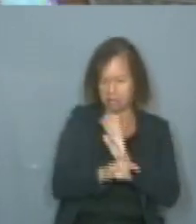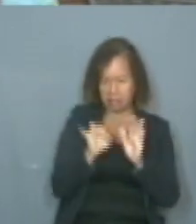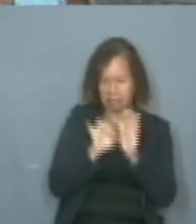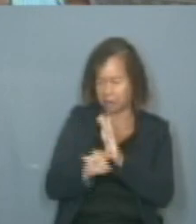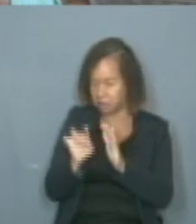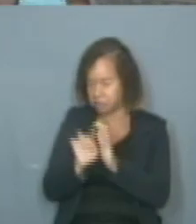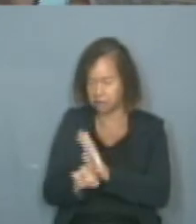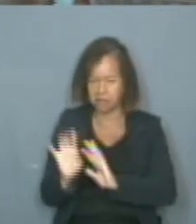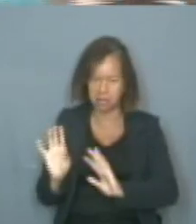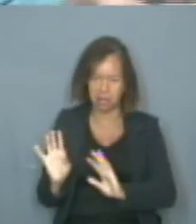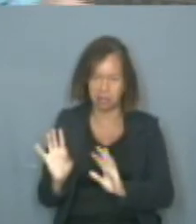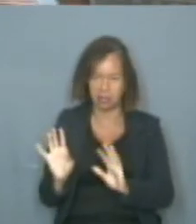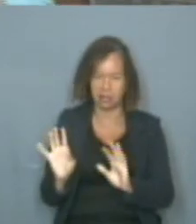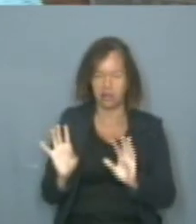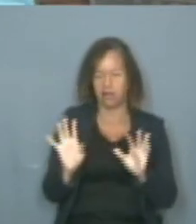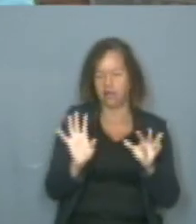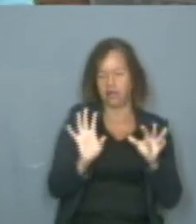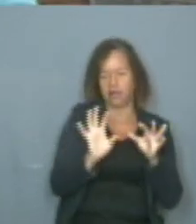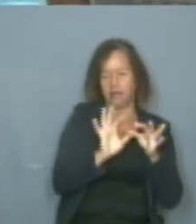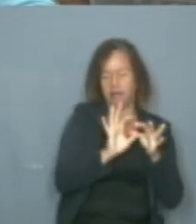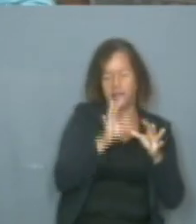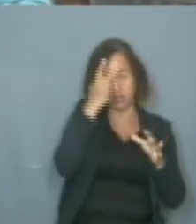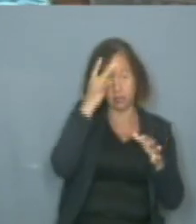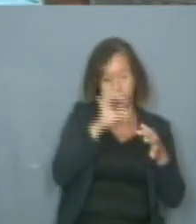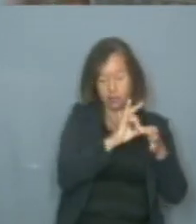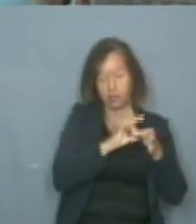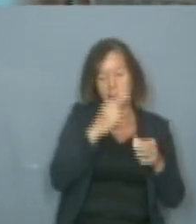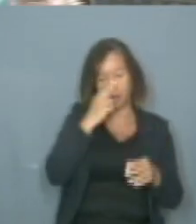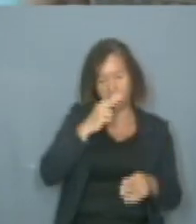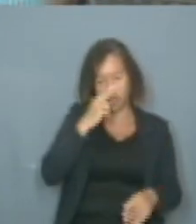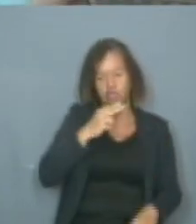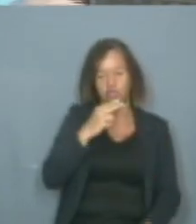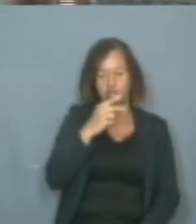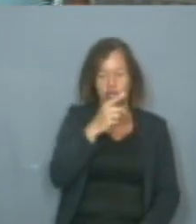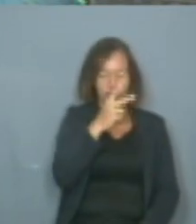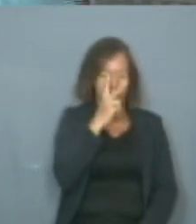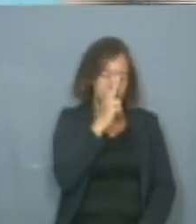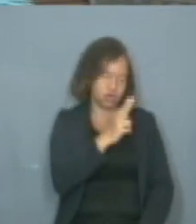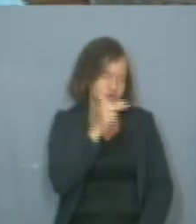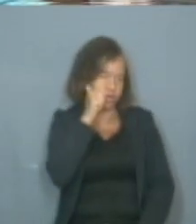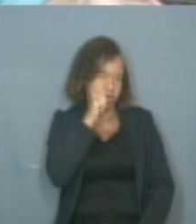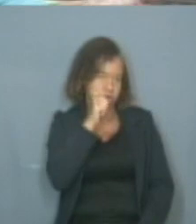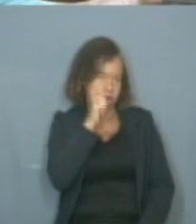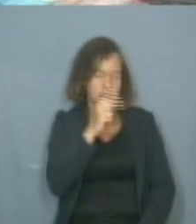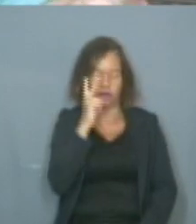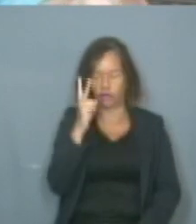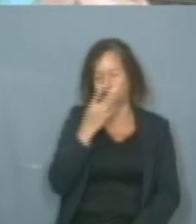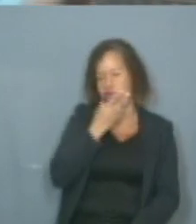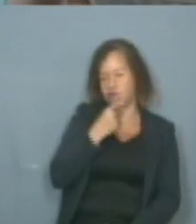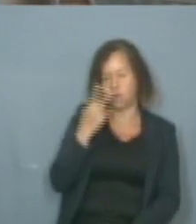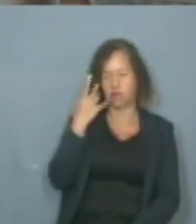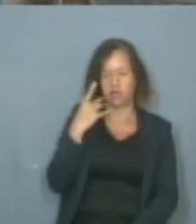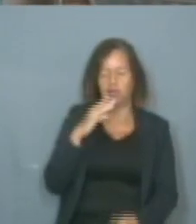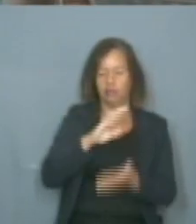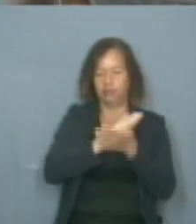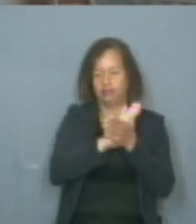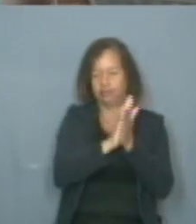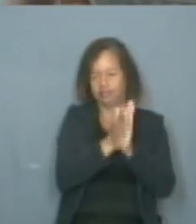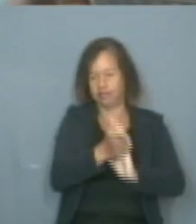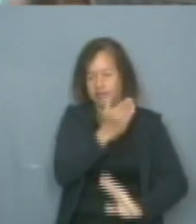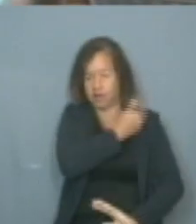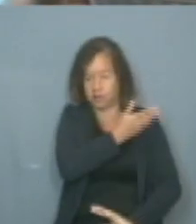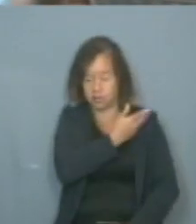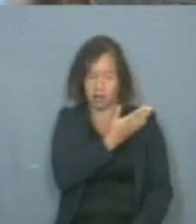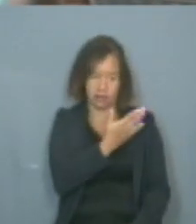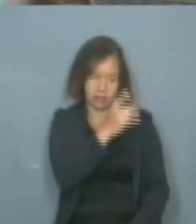sobre relações homoafetivas, será que a prefeitura está praticando homofobia ou transfobia? Porque eu acho